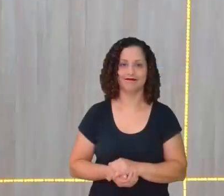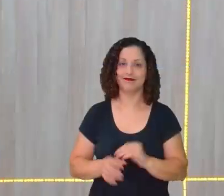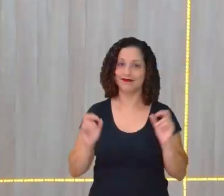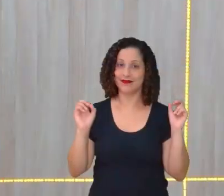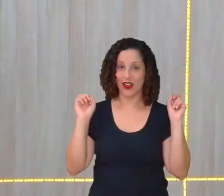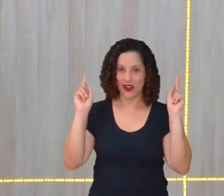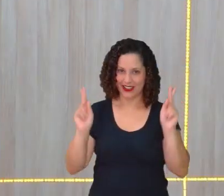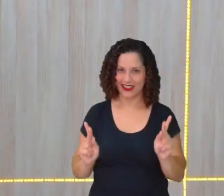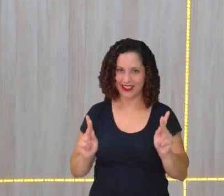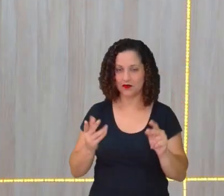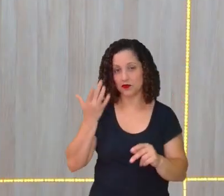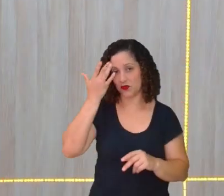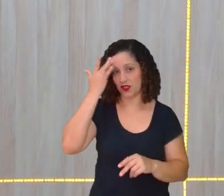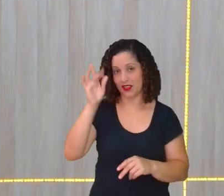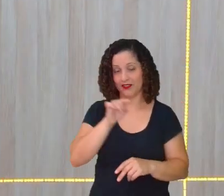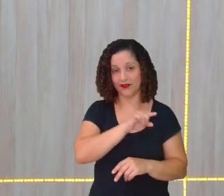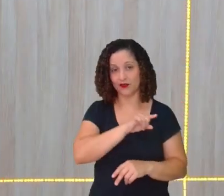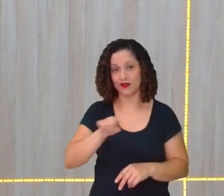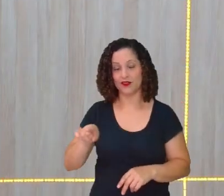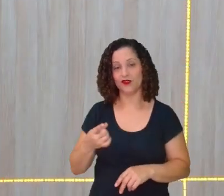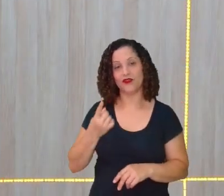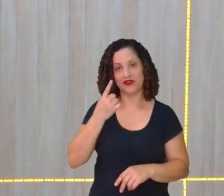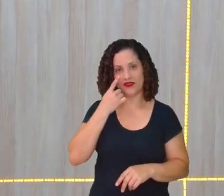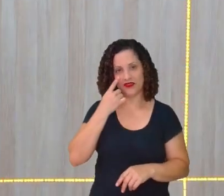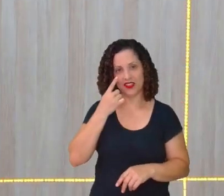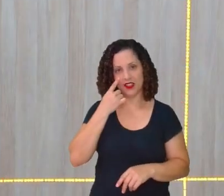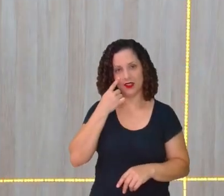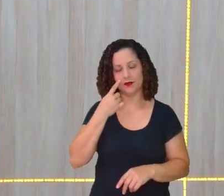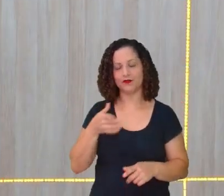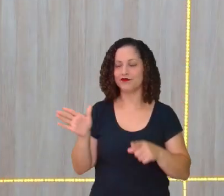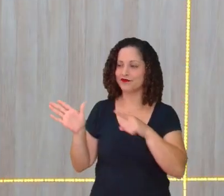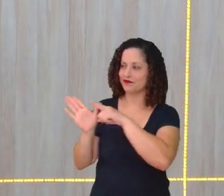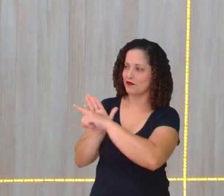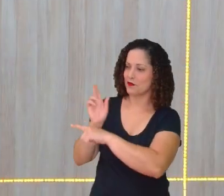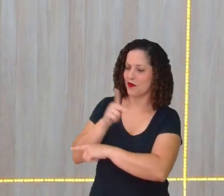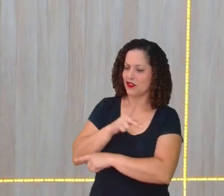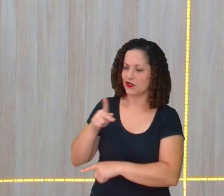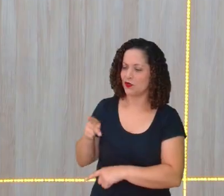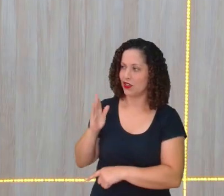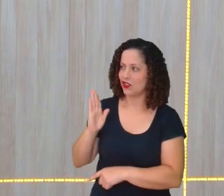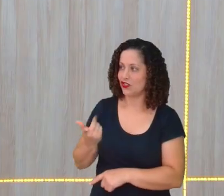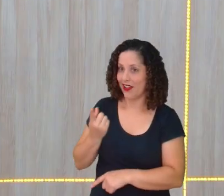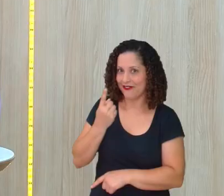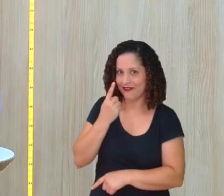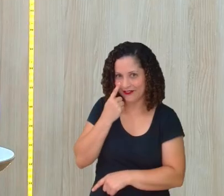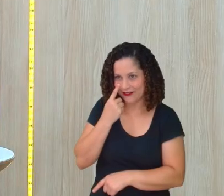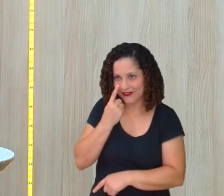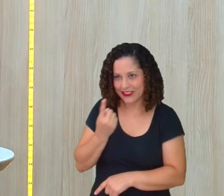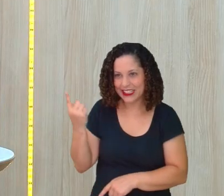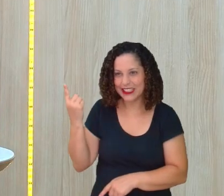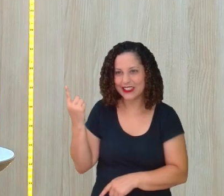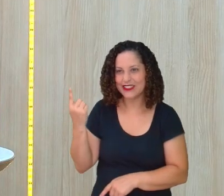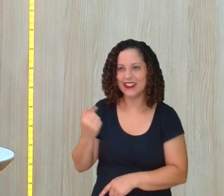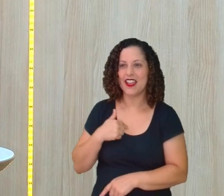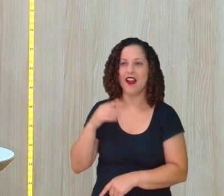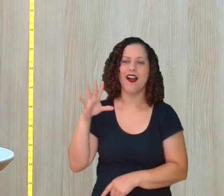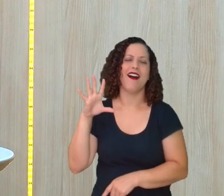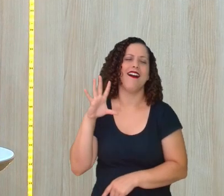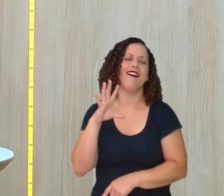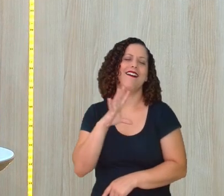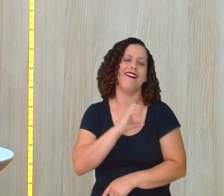Ok, eu não sei se vocês já viram. Professora Dina, a senhora já viu? Sim, eu